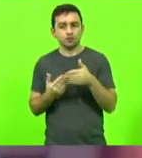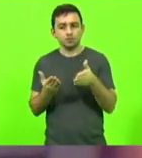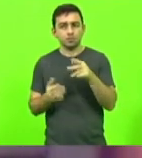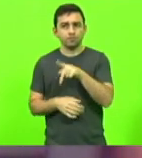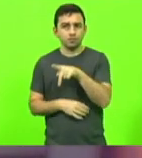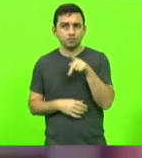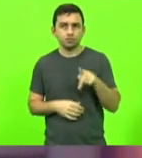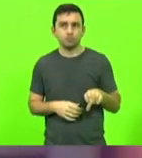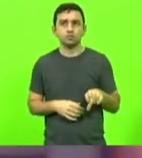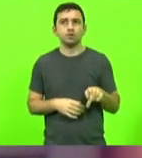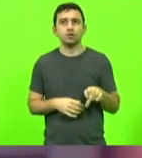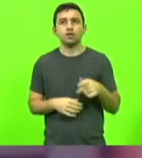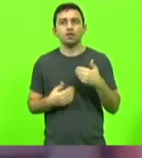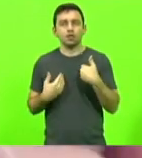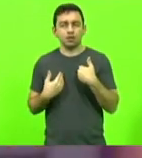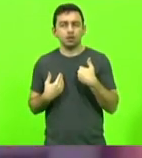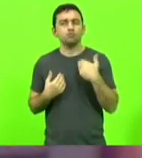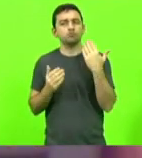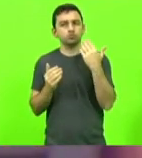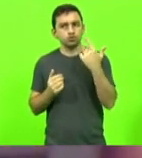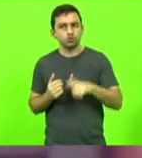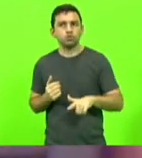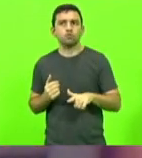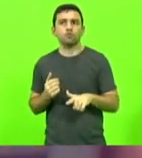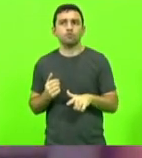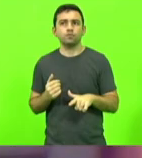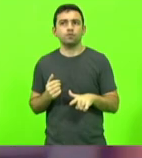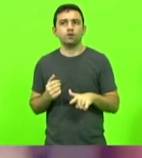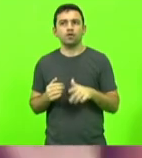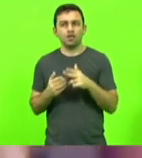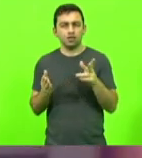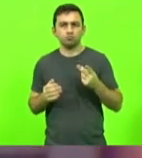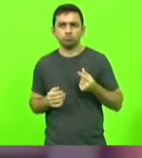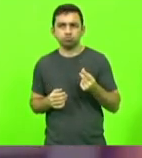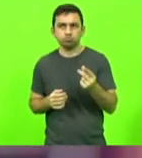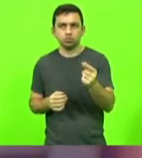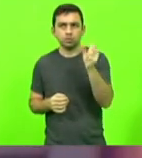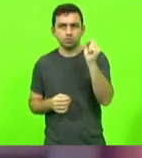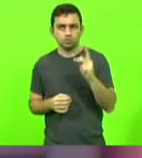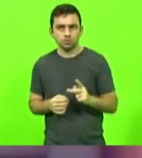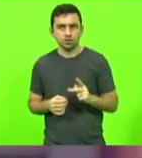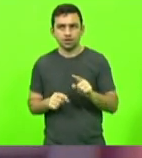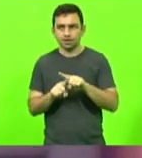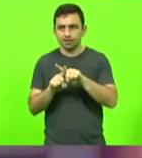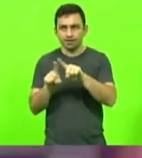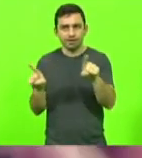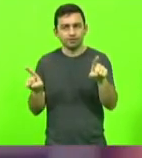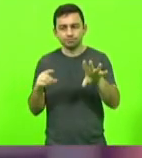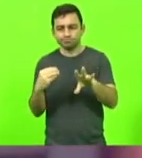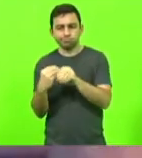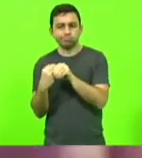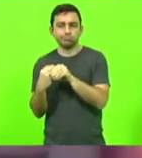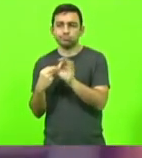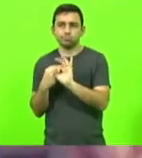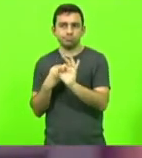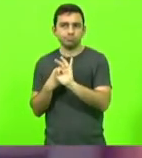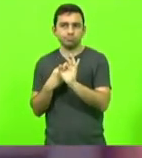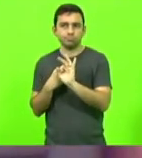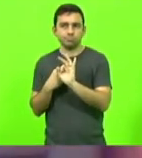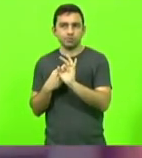professores, e que eu ressalto aqui, os efetivos e aposentados não foram incluídos, nós temos